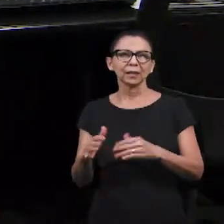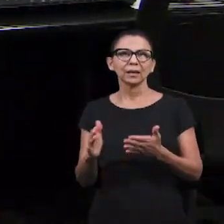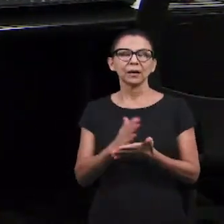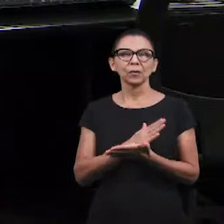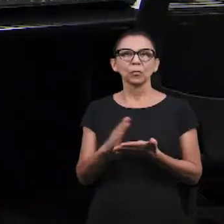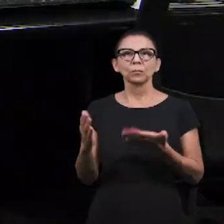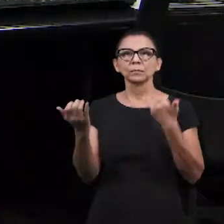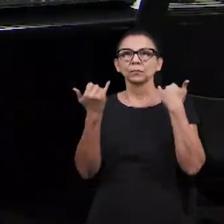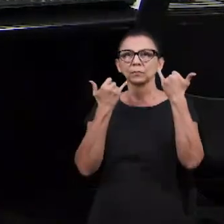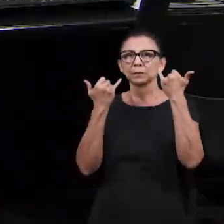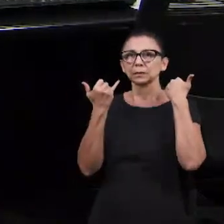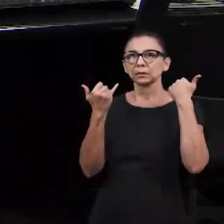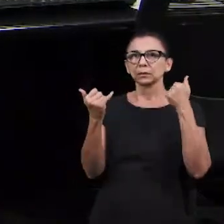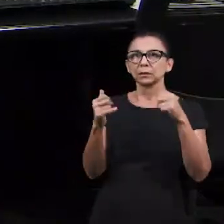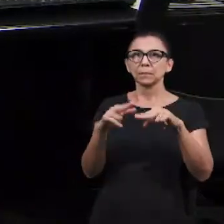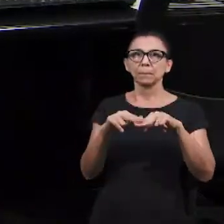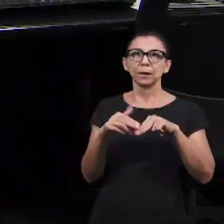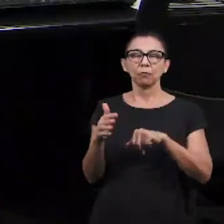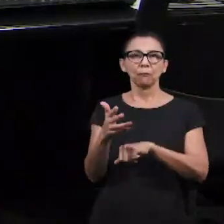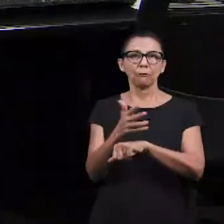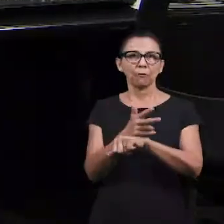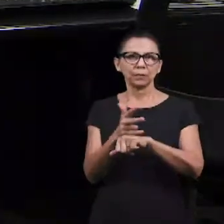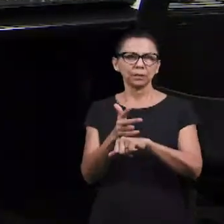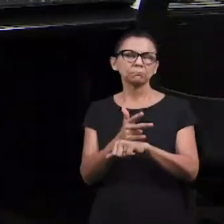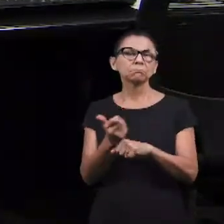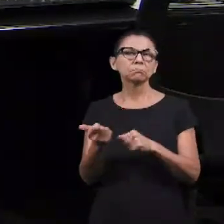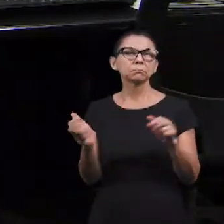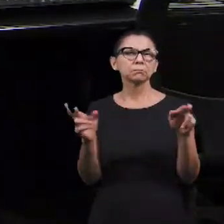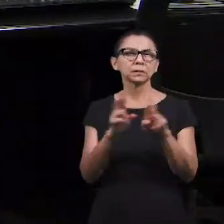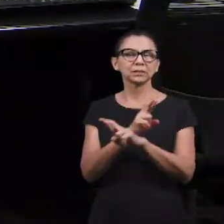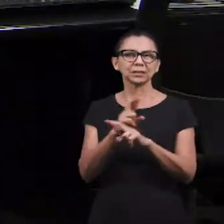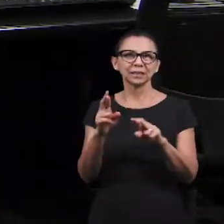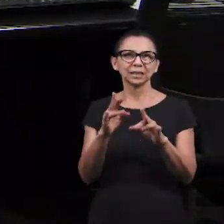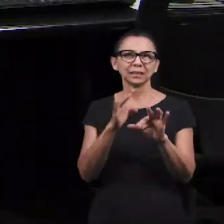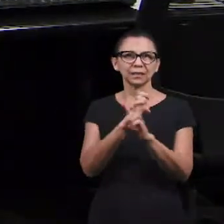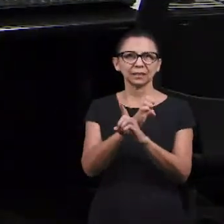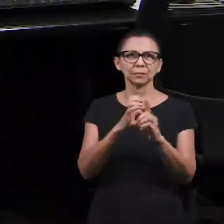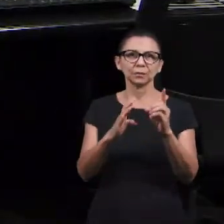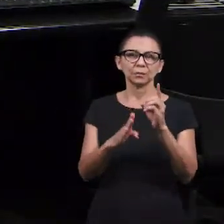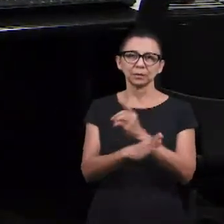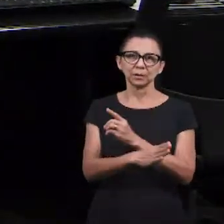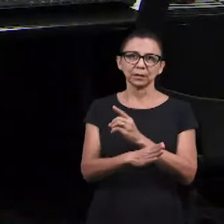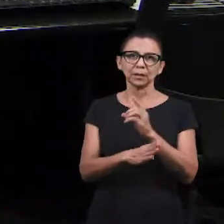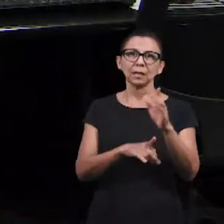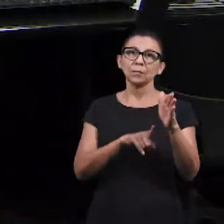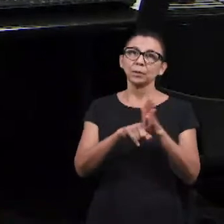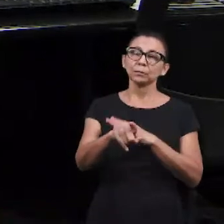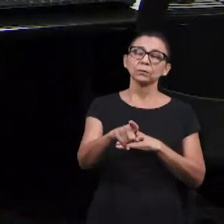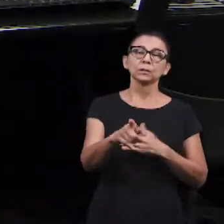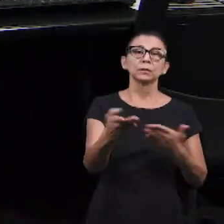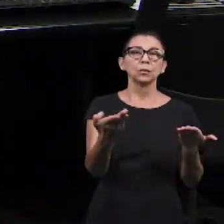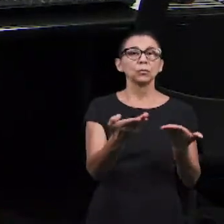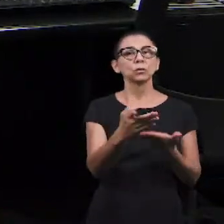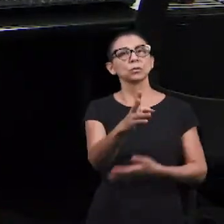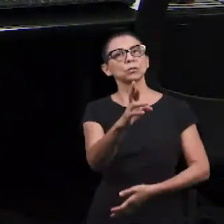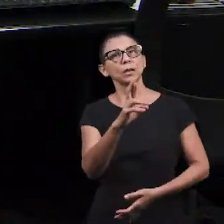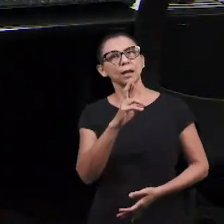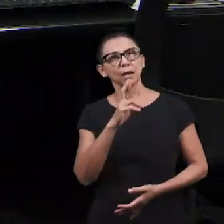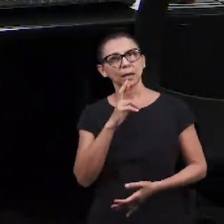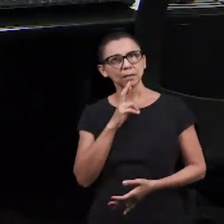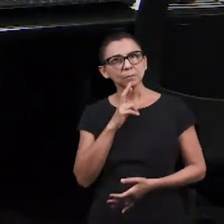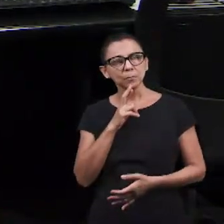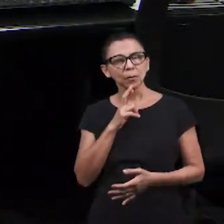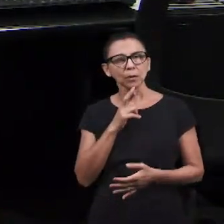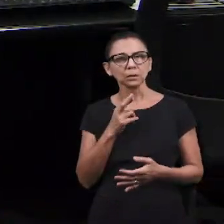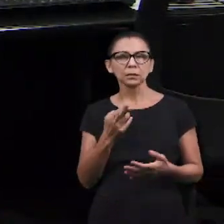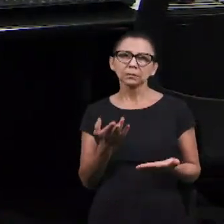recebemos através de vídeos com relação a respostas da nossa Escola Bíblica Dominical de hoje, que nós sempre antecipamos